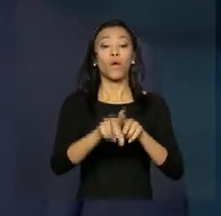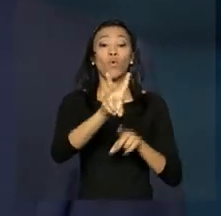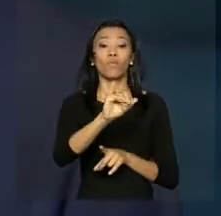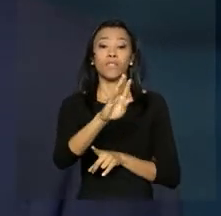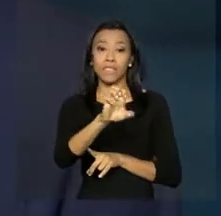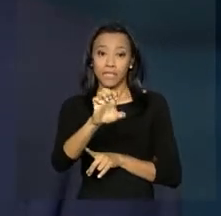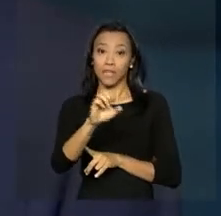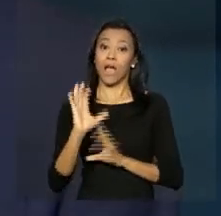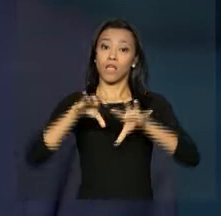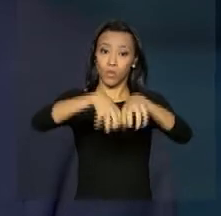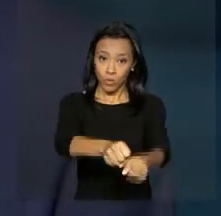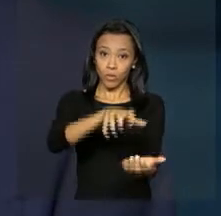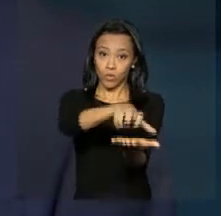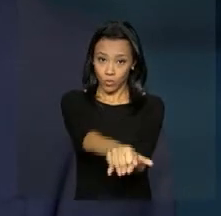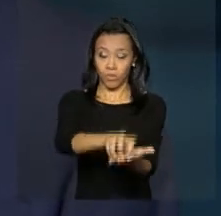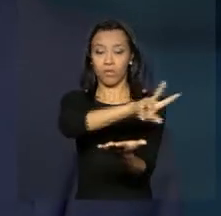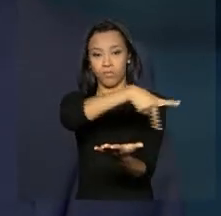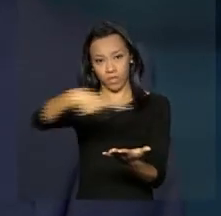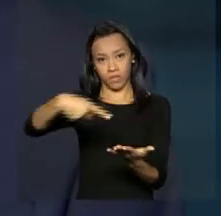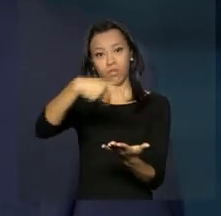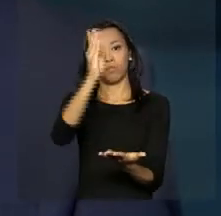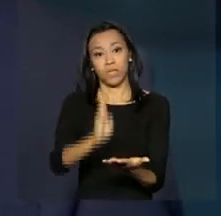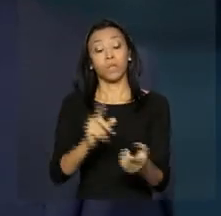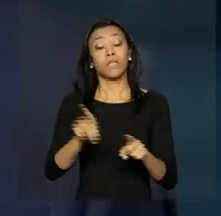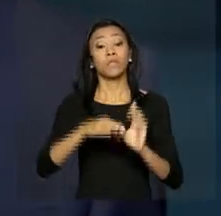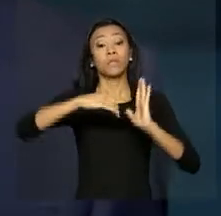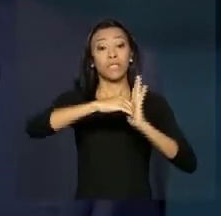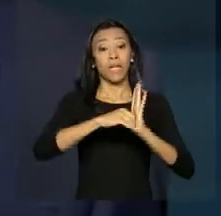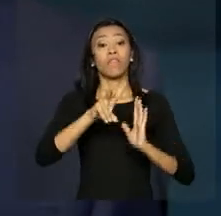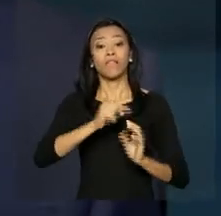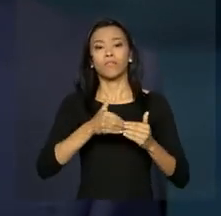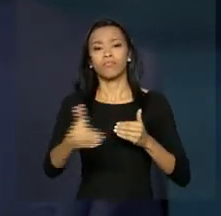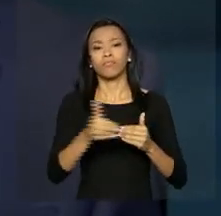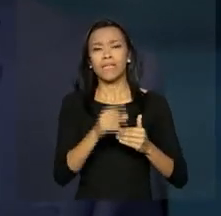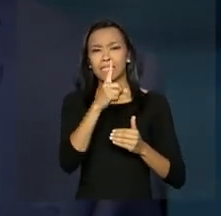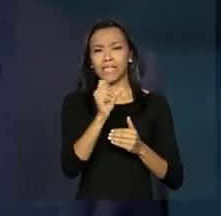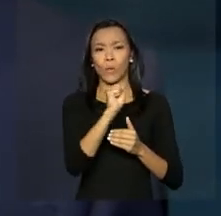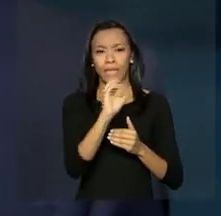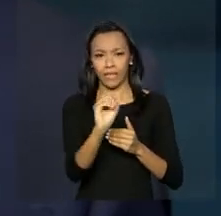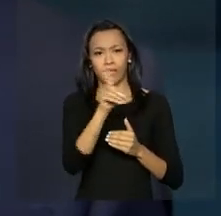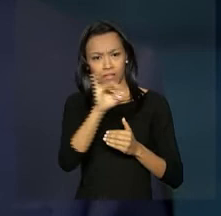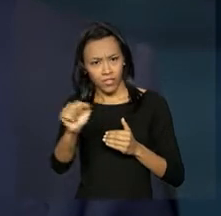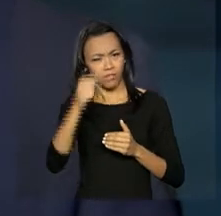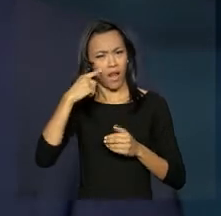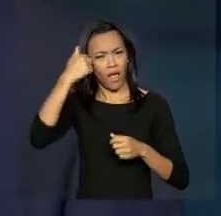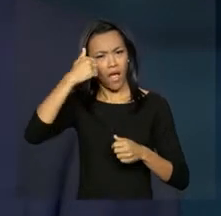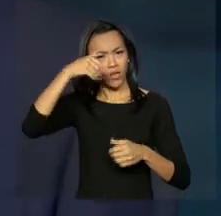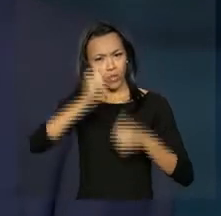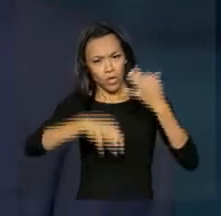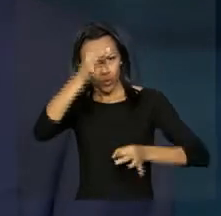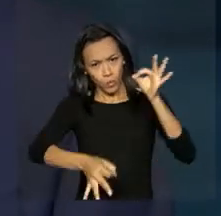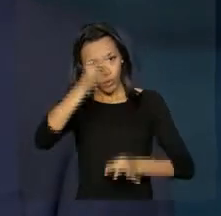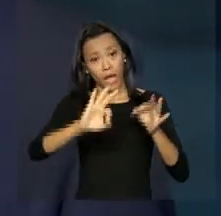Temer assume a presidência interinamente e o Senado vai ter 180 dias para julgar a presidenta, período em que vão ser